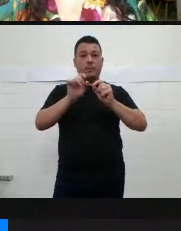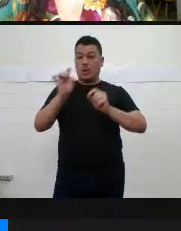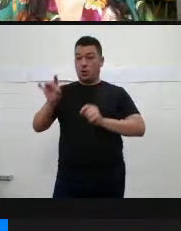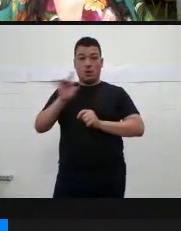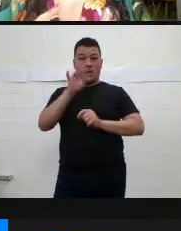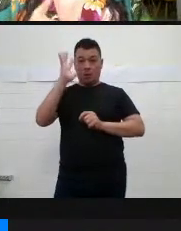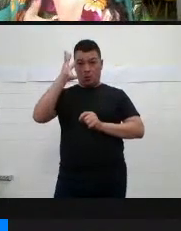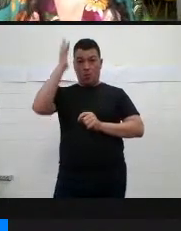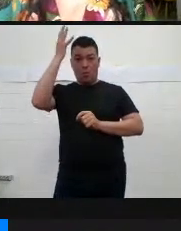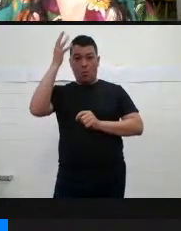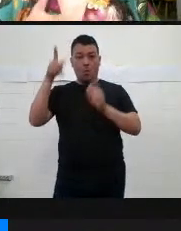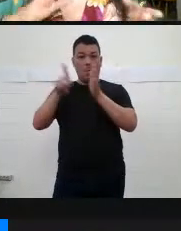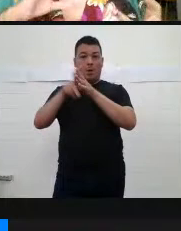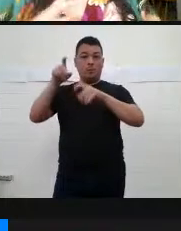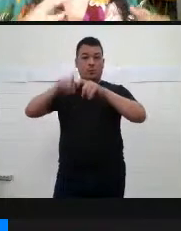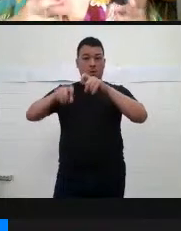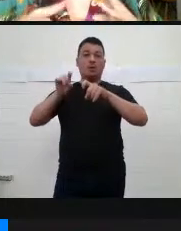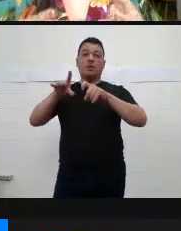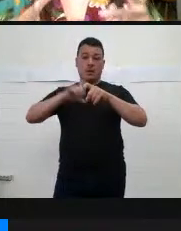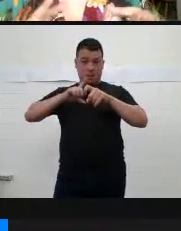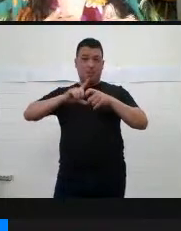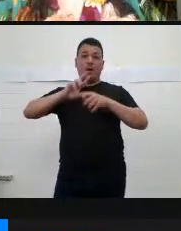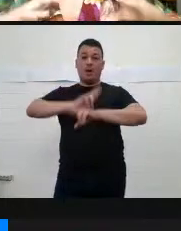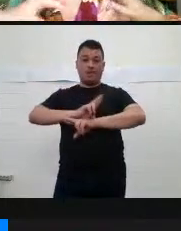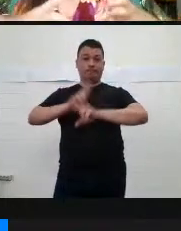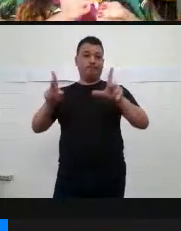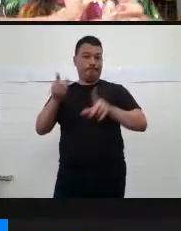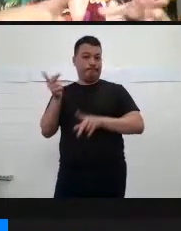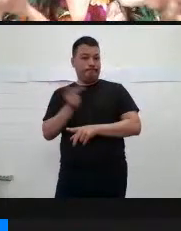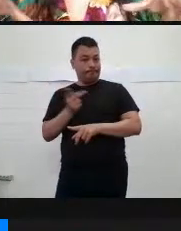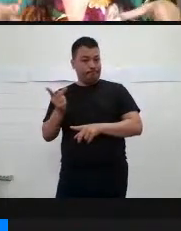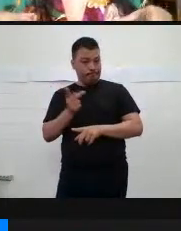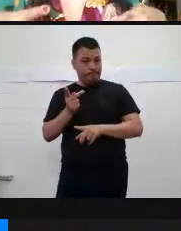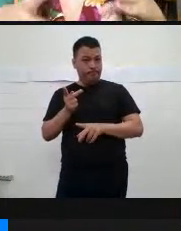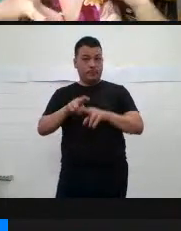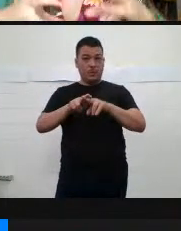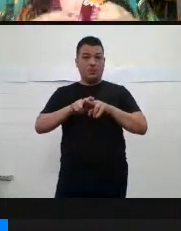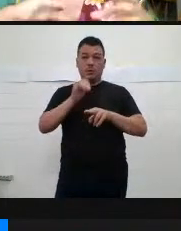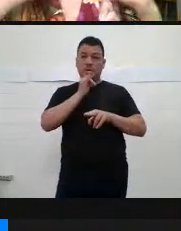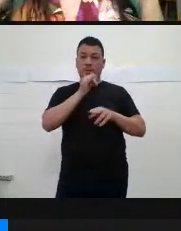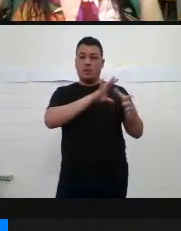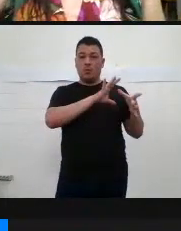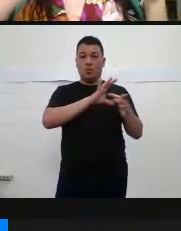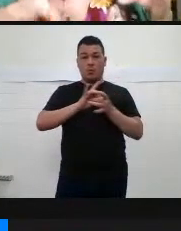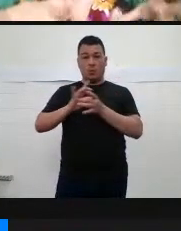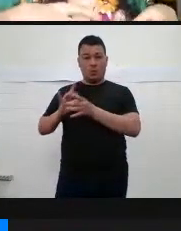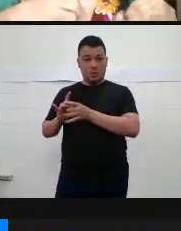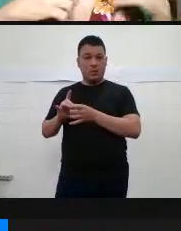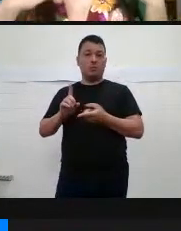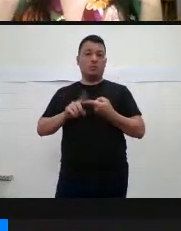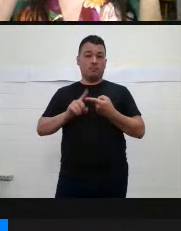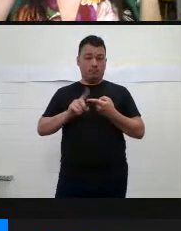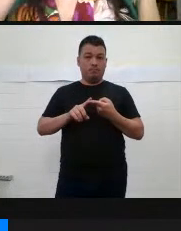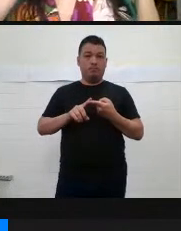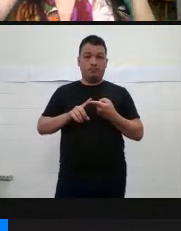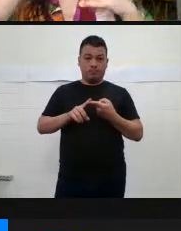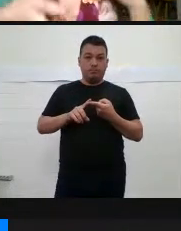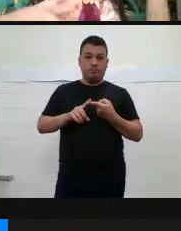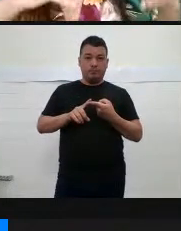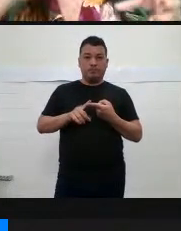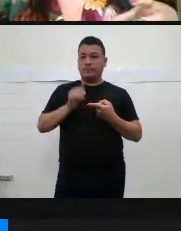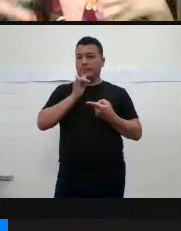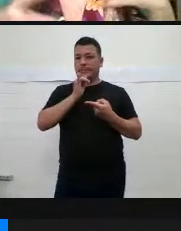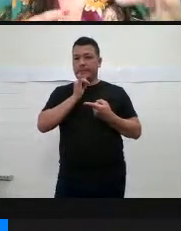da sexualidade. E aí é interessante que o próprio contexto, né, de guerras,